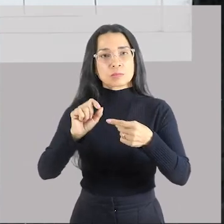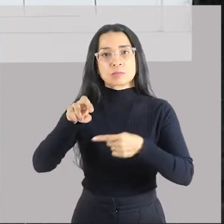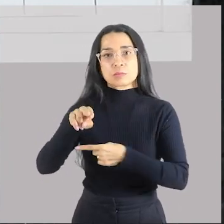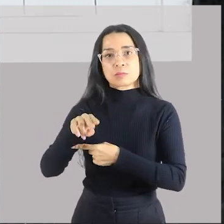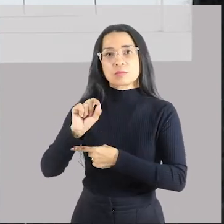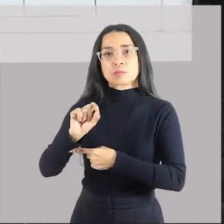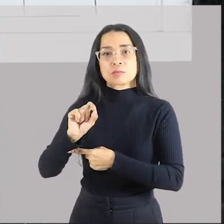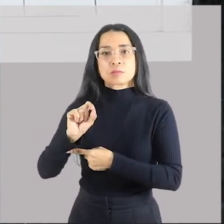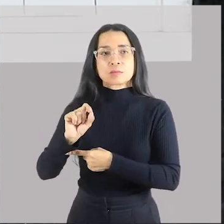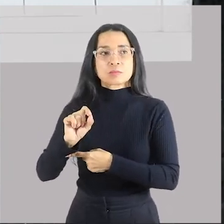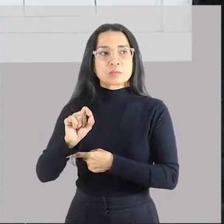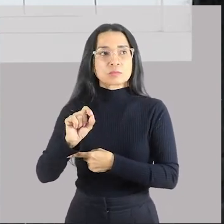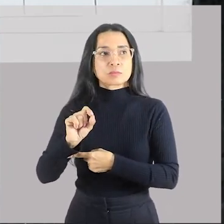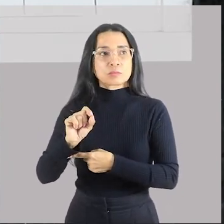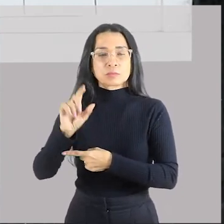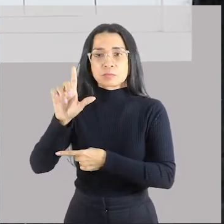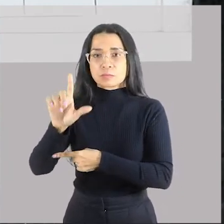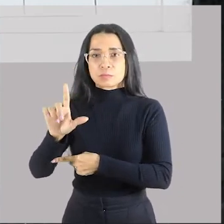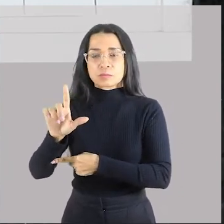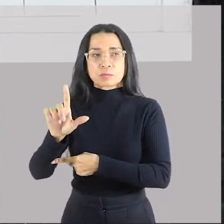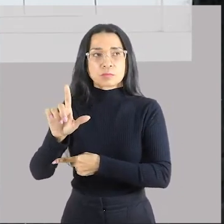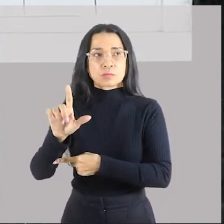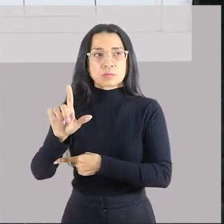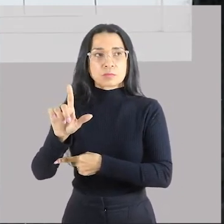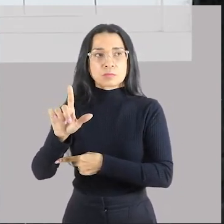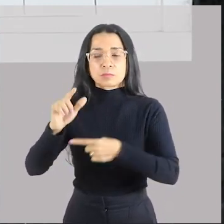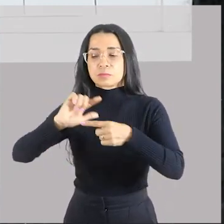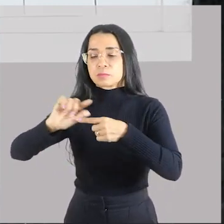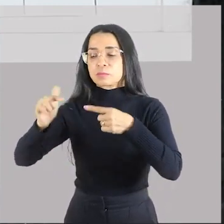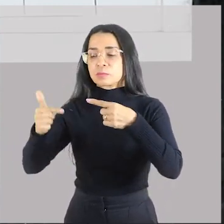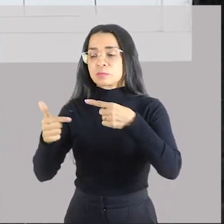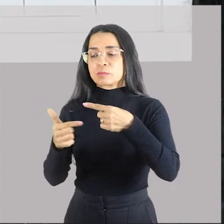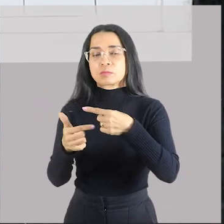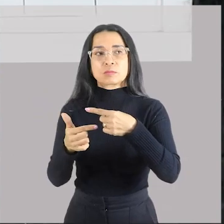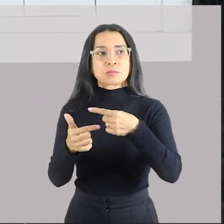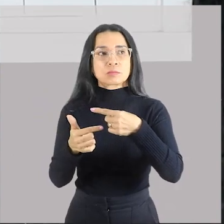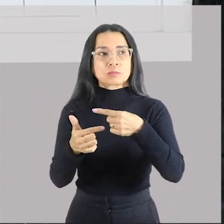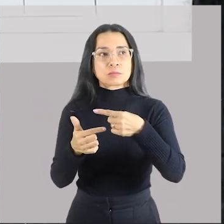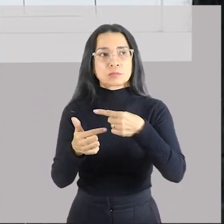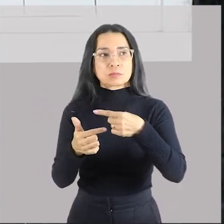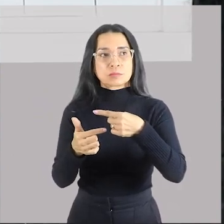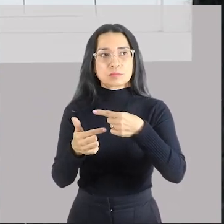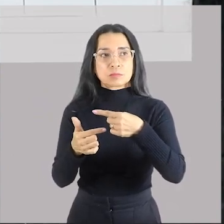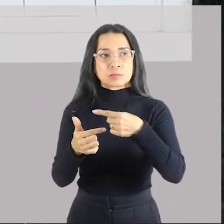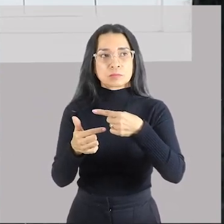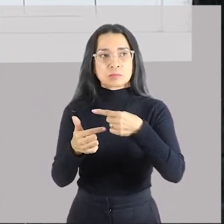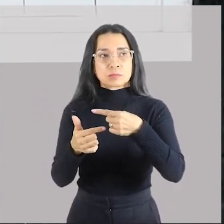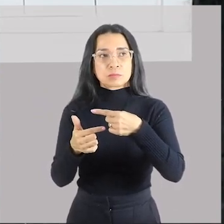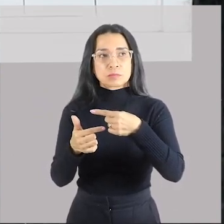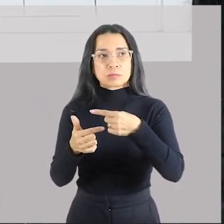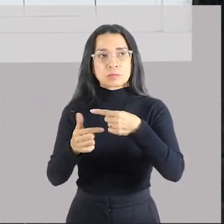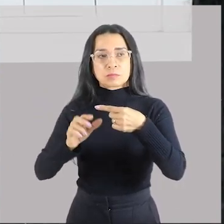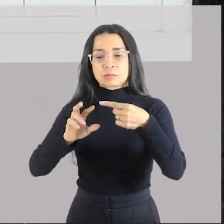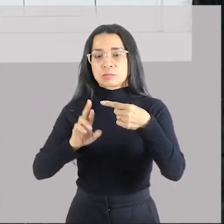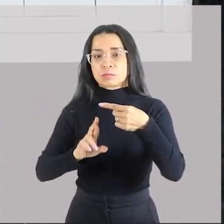é igual a L sobre 2 multiplicado pelo